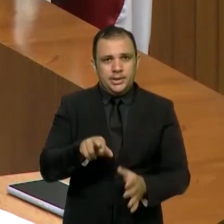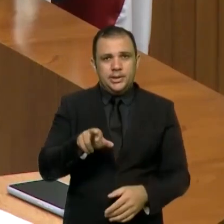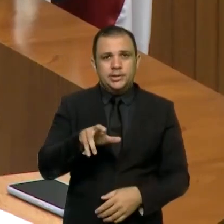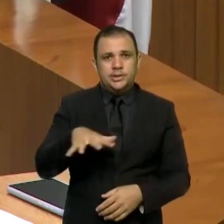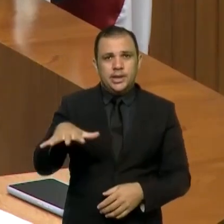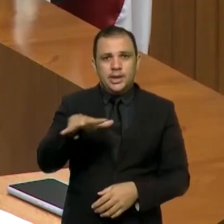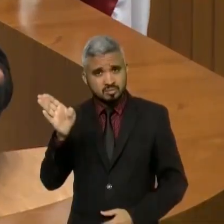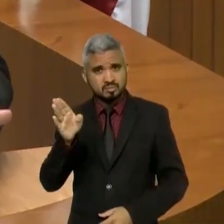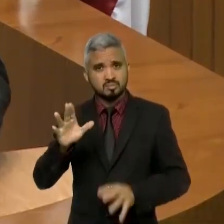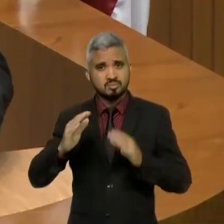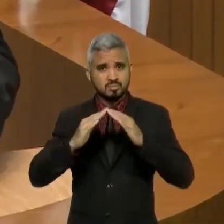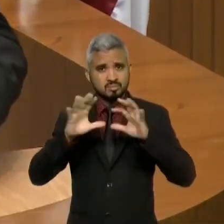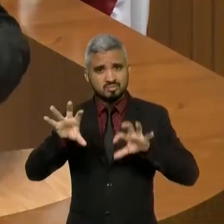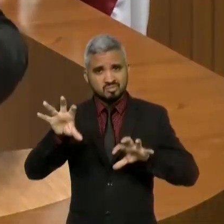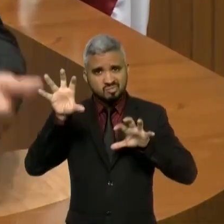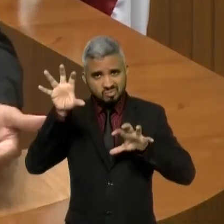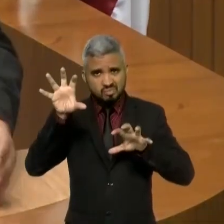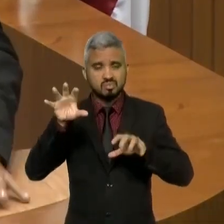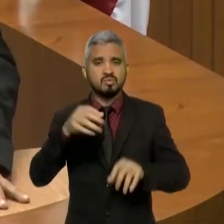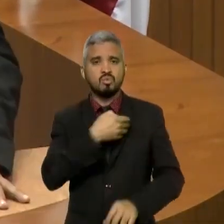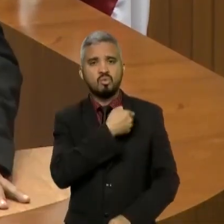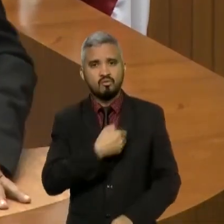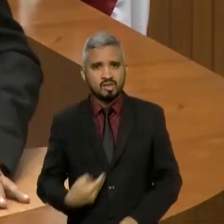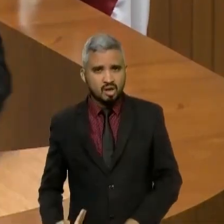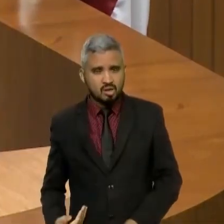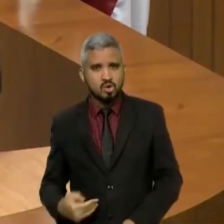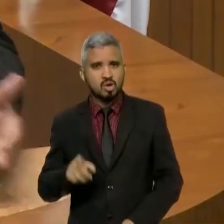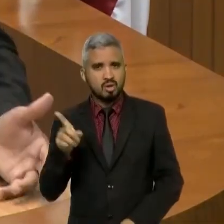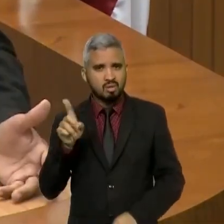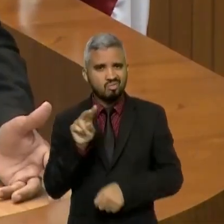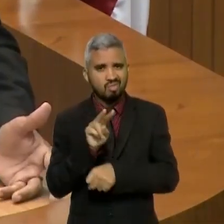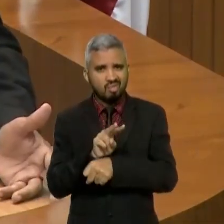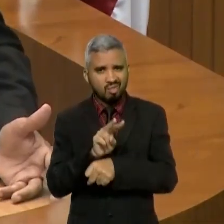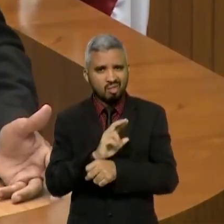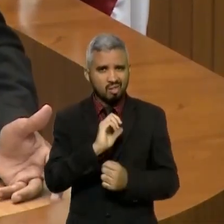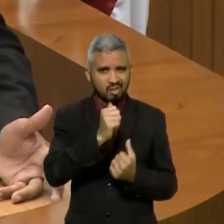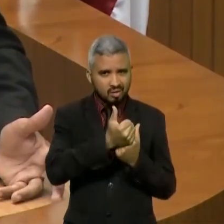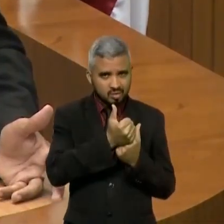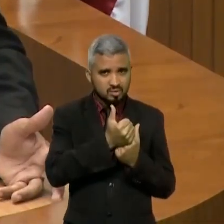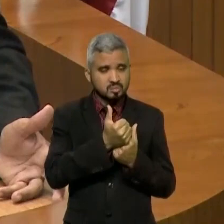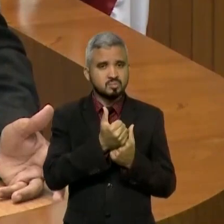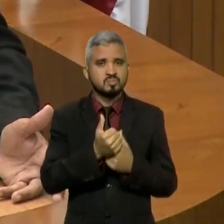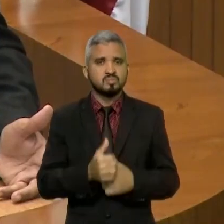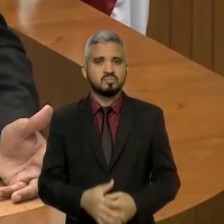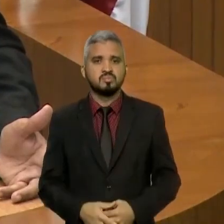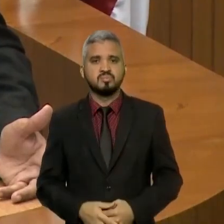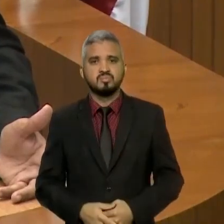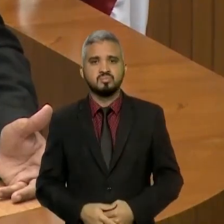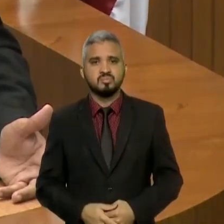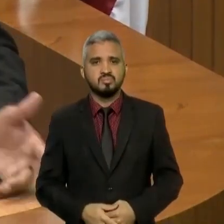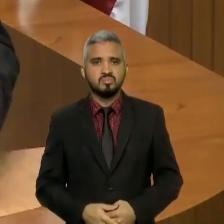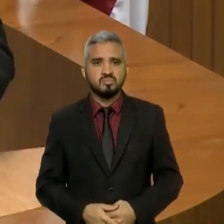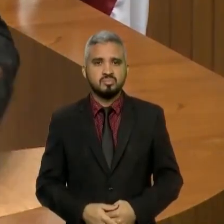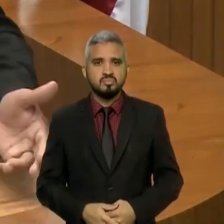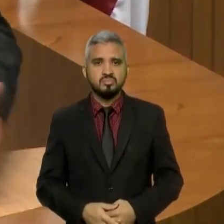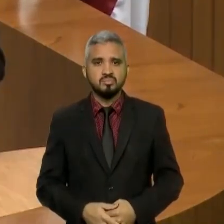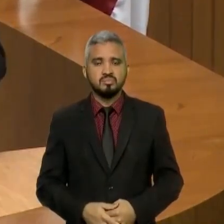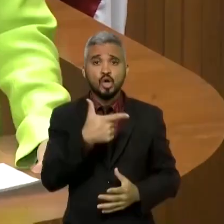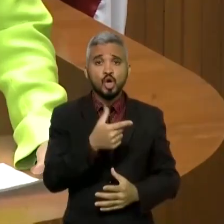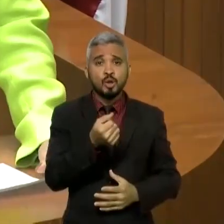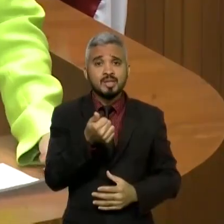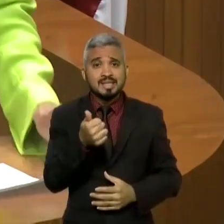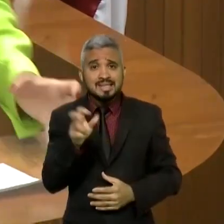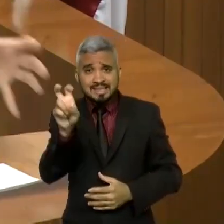de Chapadinha. O deputado Wellington do Curso falou sobre a agenda que cumpriu com a governadora em exercício do Maranhão, Iracema